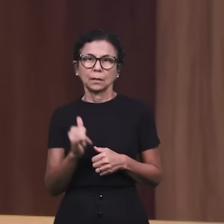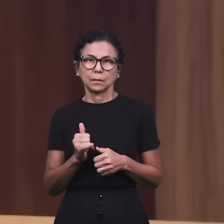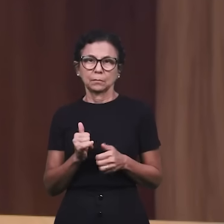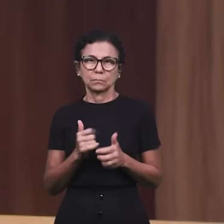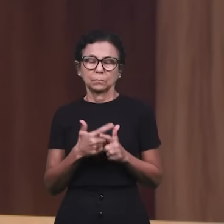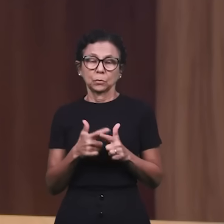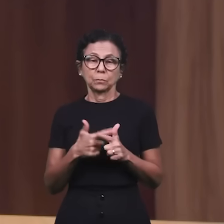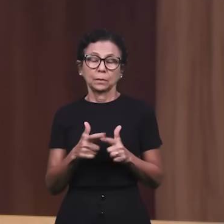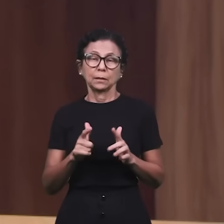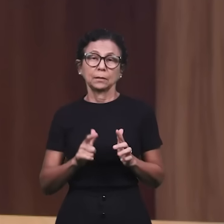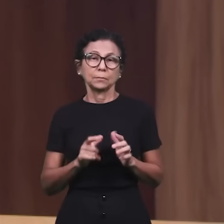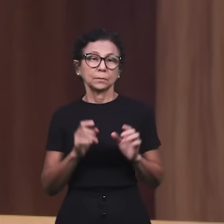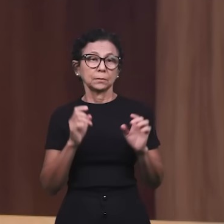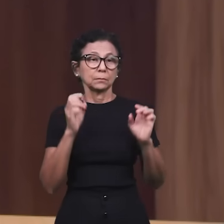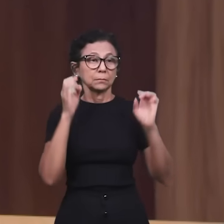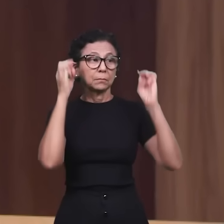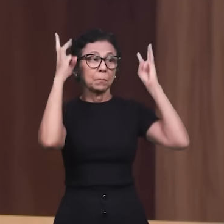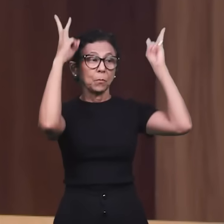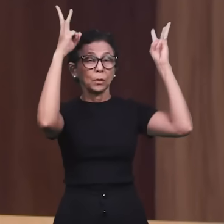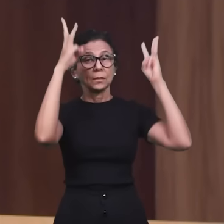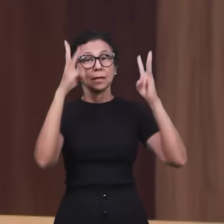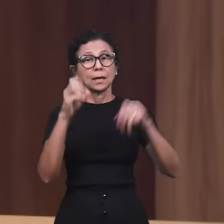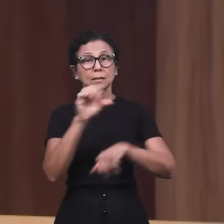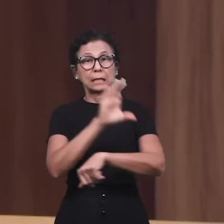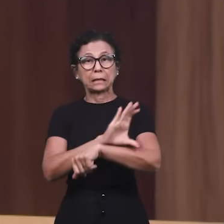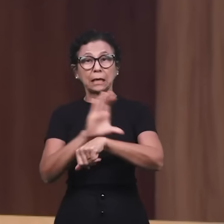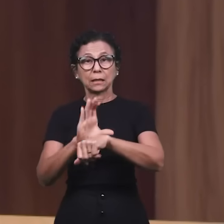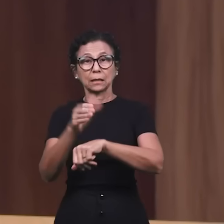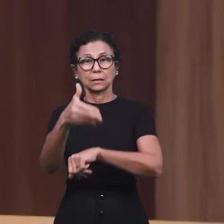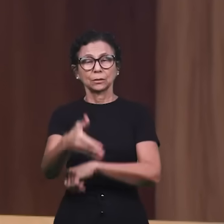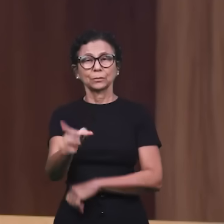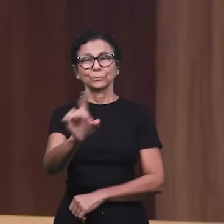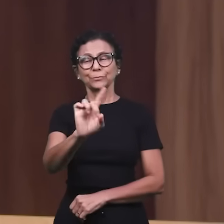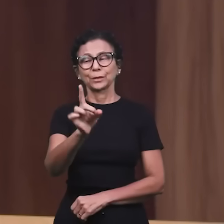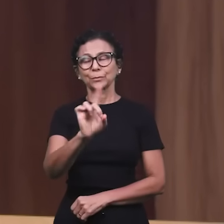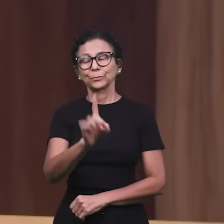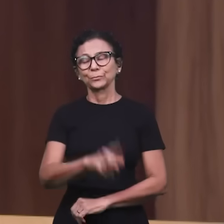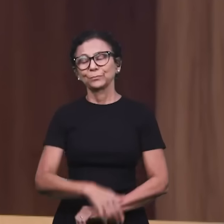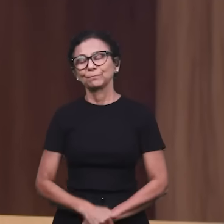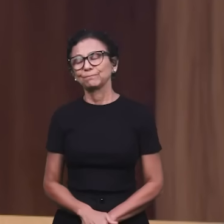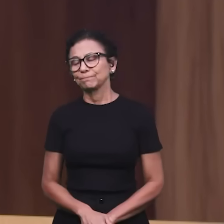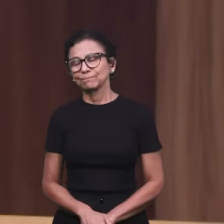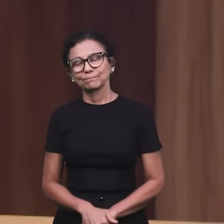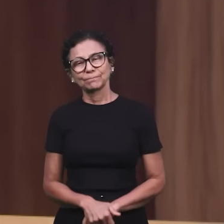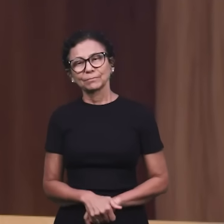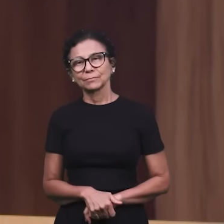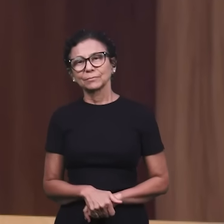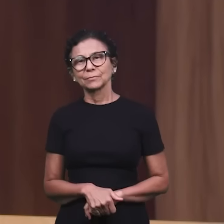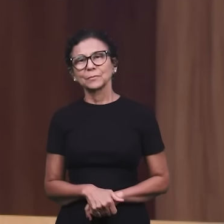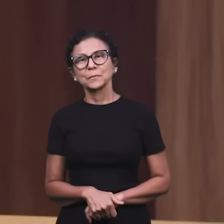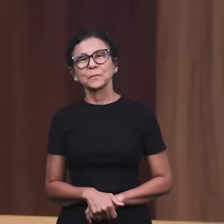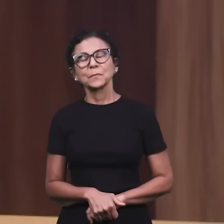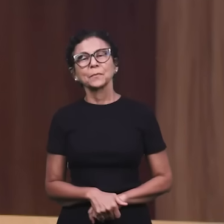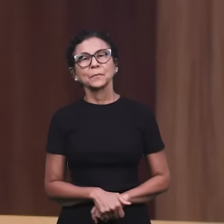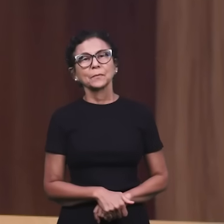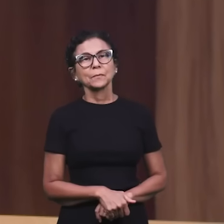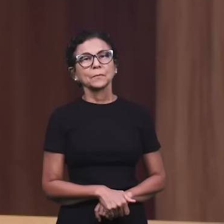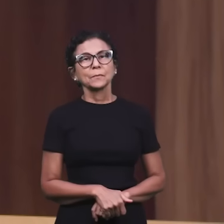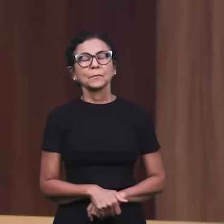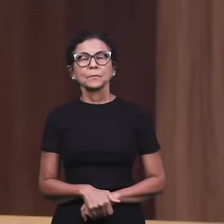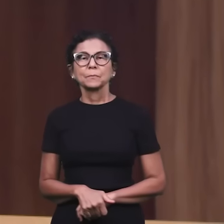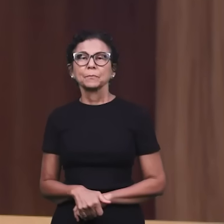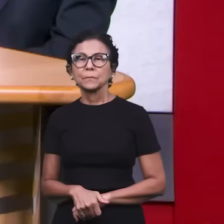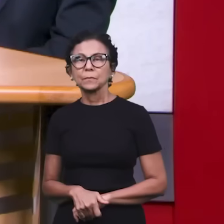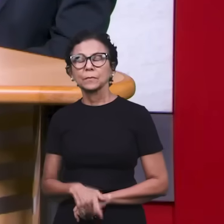Ele não pôde entrar na terra prometida. Ele depois que isso, assim, ó, basta, não fala no assunto mais. Então, o Senhor quer nos livrar desse dano,